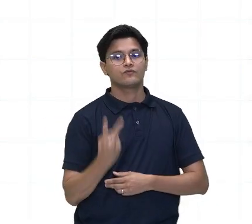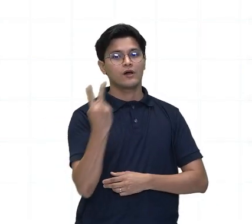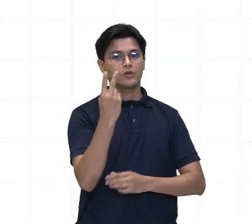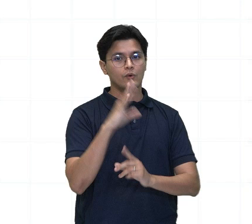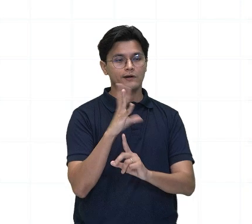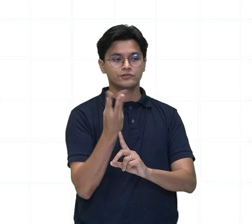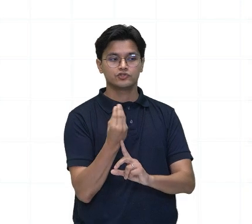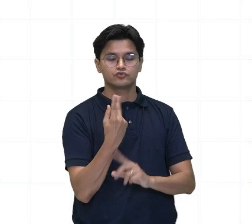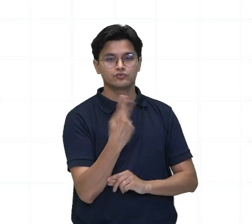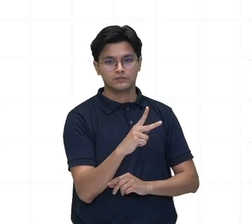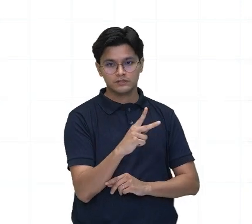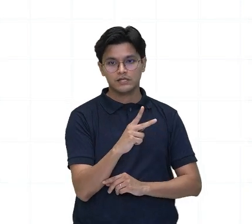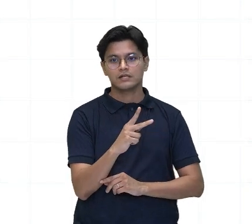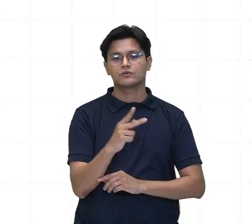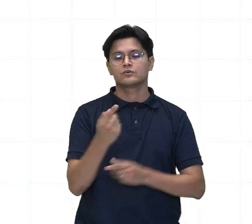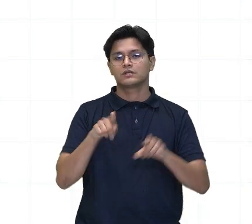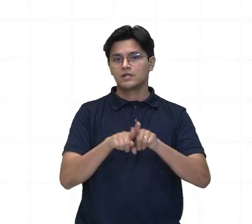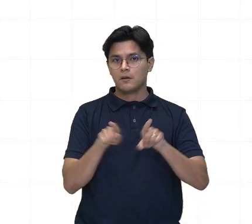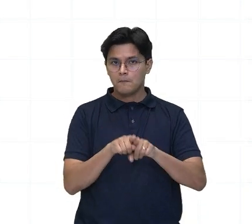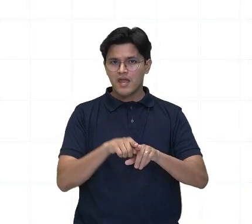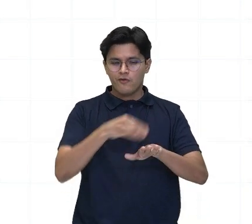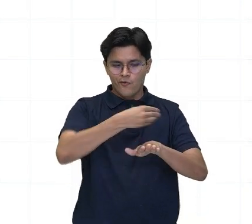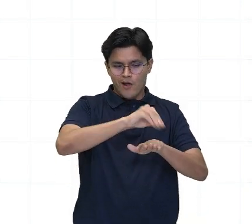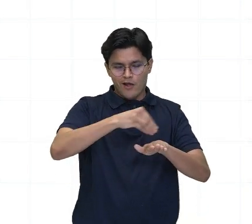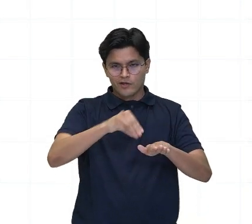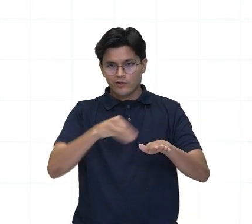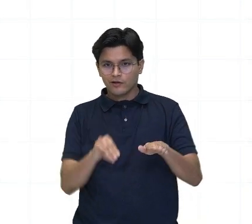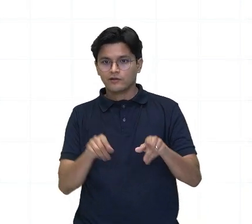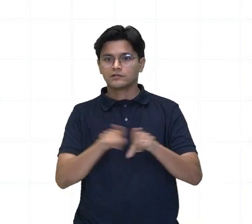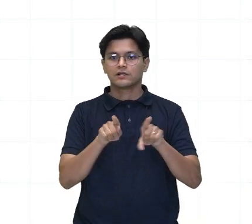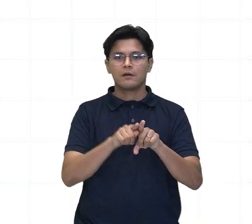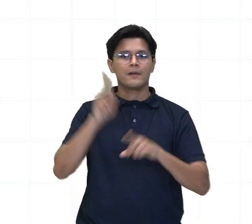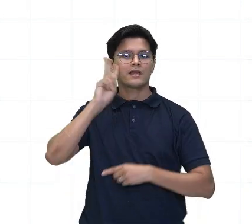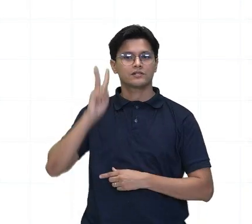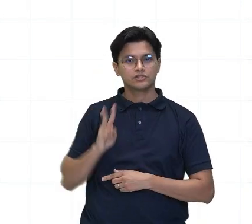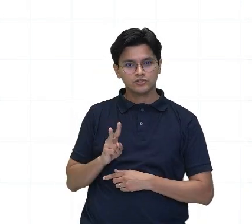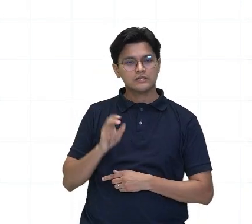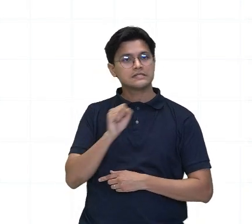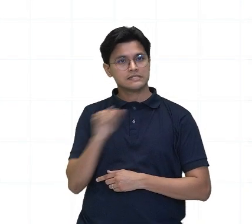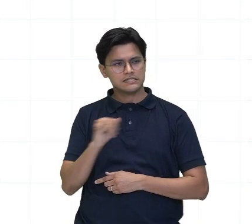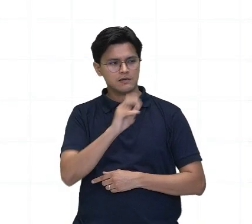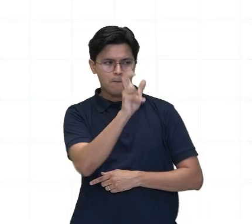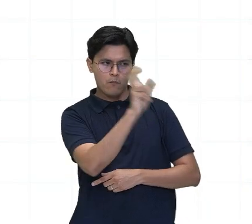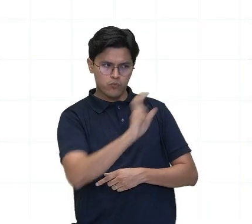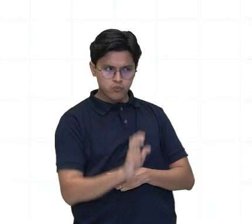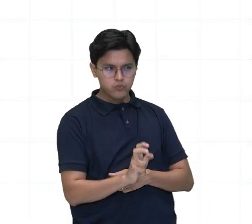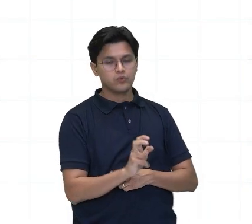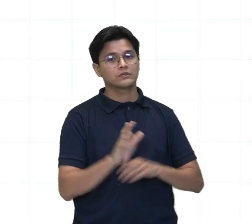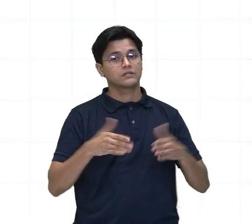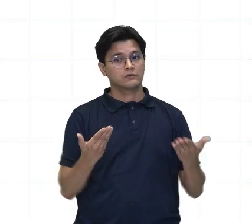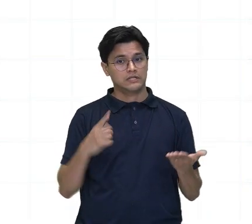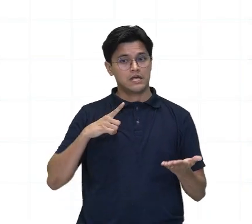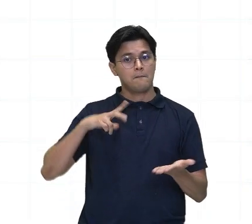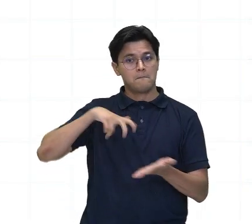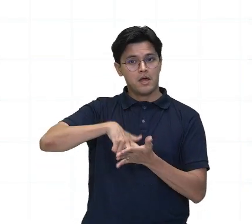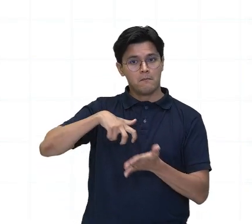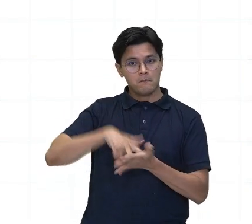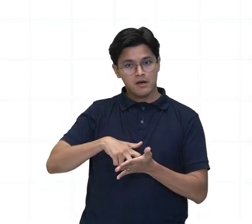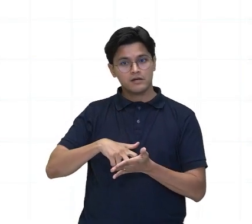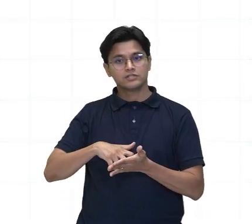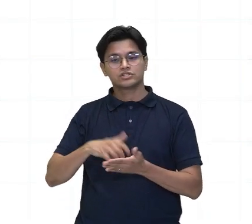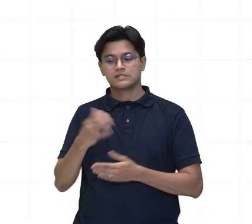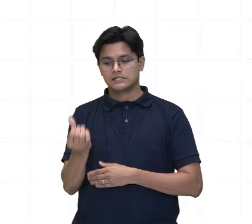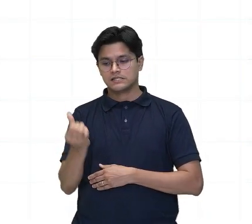artístico, arqueológico e histórico, a pena é de 6 meses a 1 ano de detenção. Então, se você foi